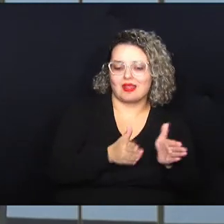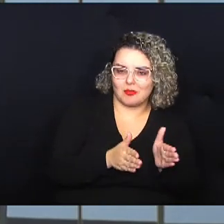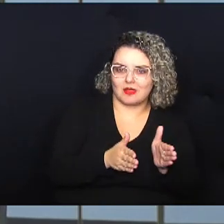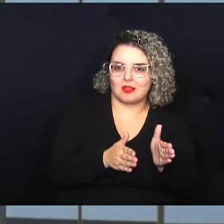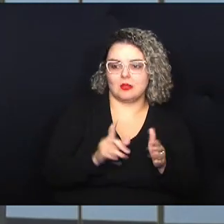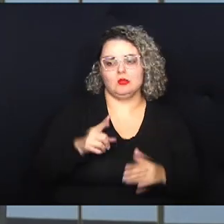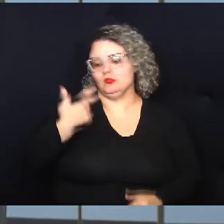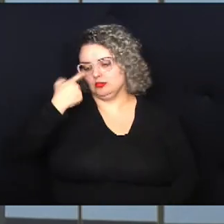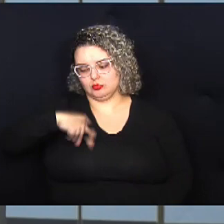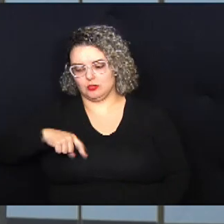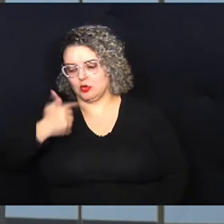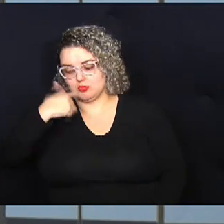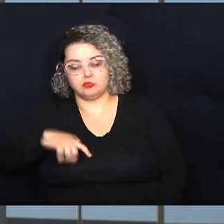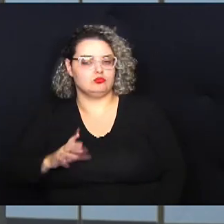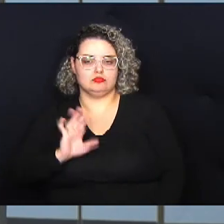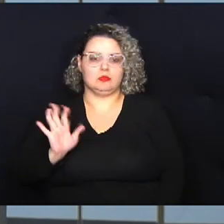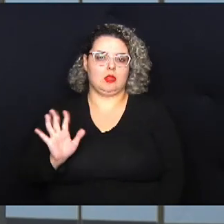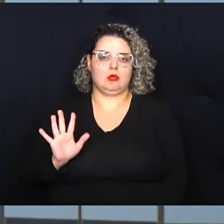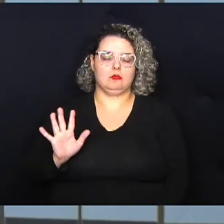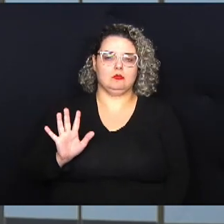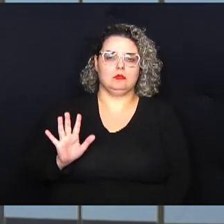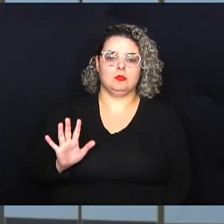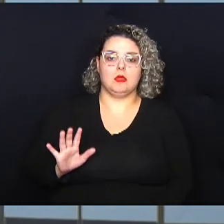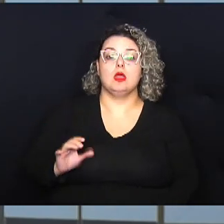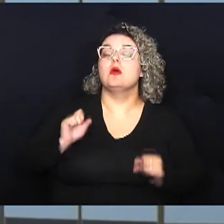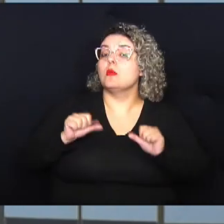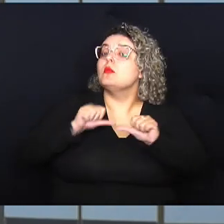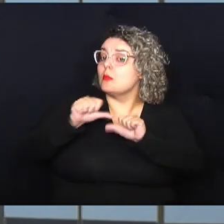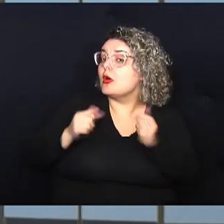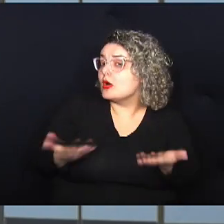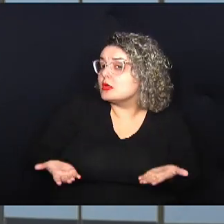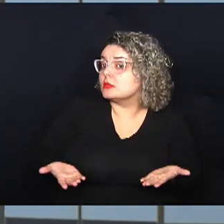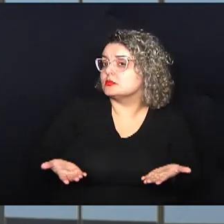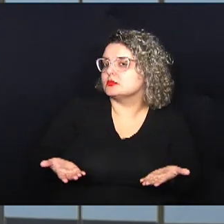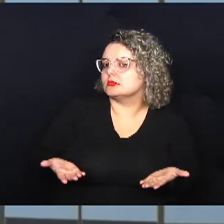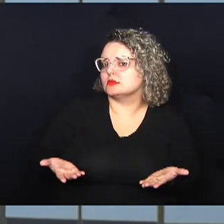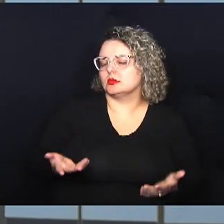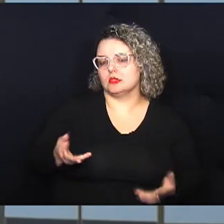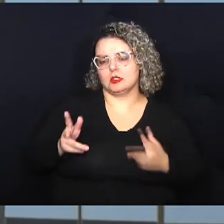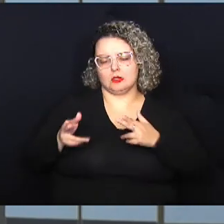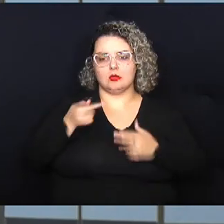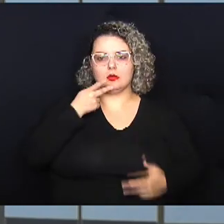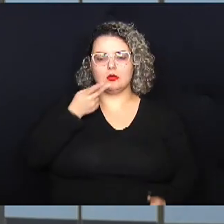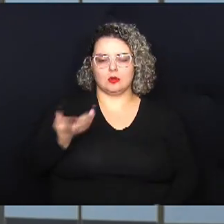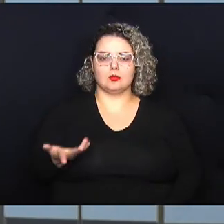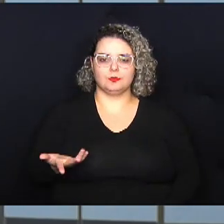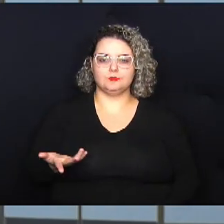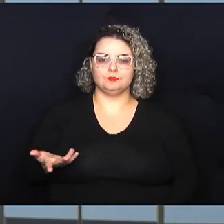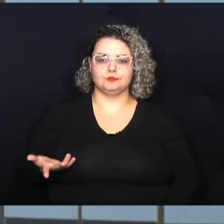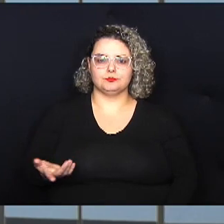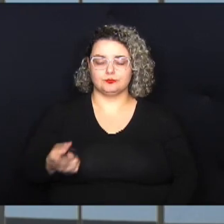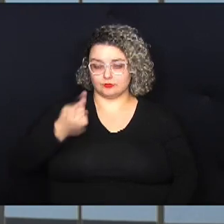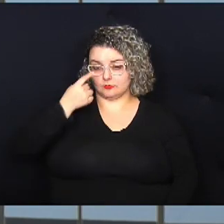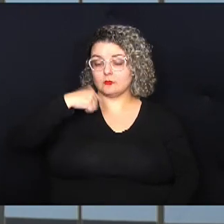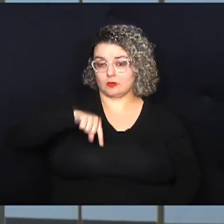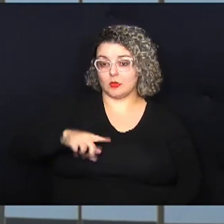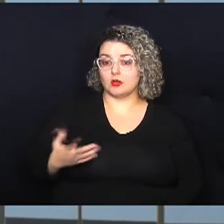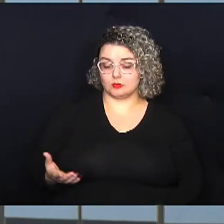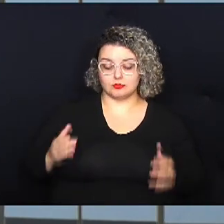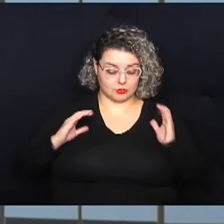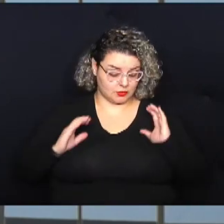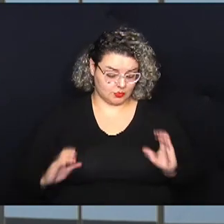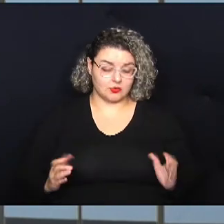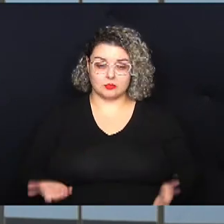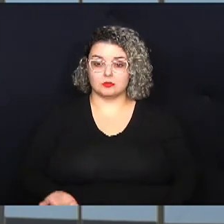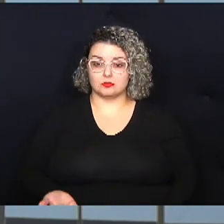forma. Não somos assim. Eu posso mudar, né? Exato. Igual eu falei da questão do perfil comportamental.